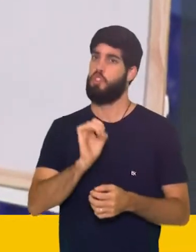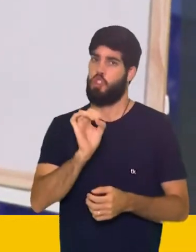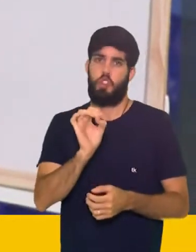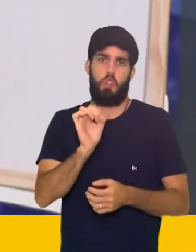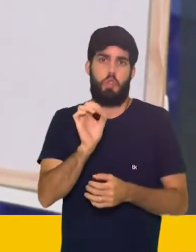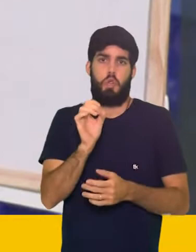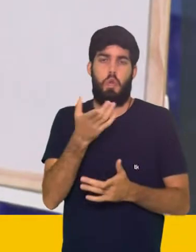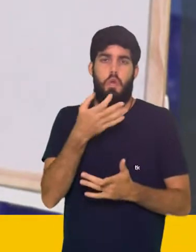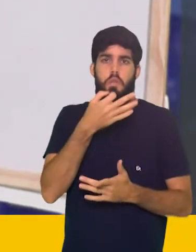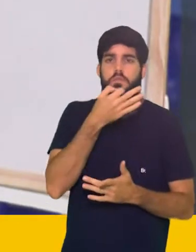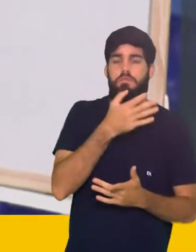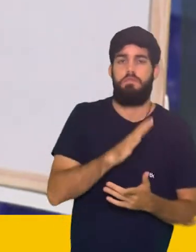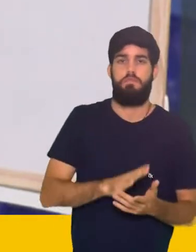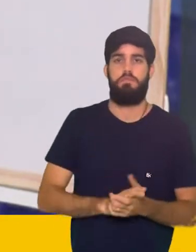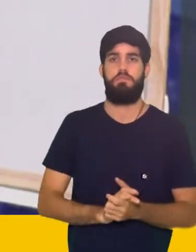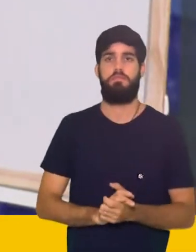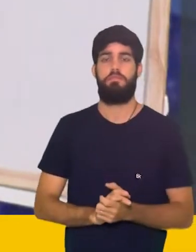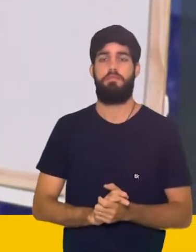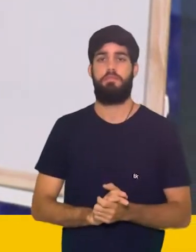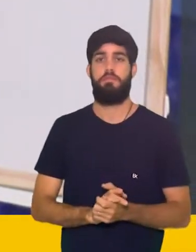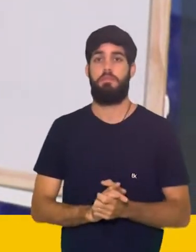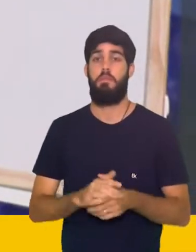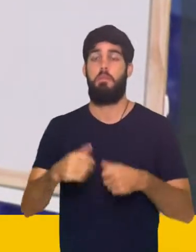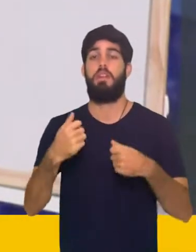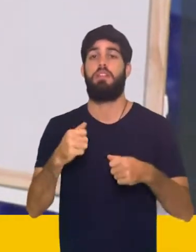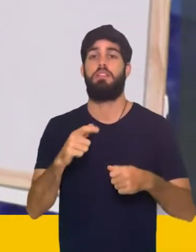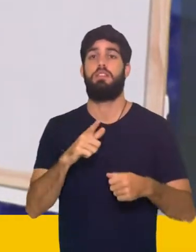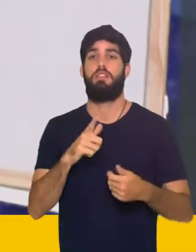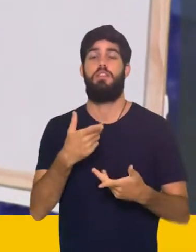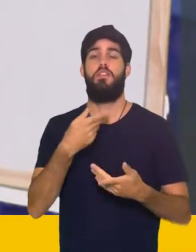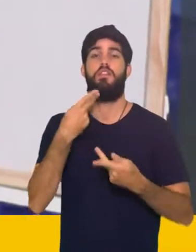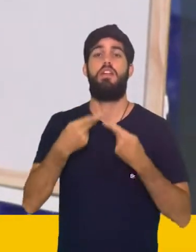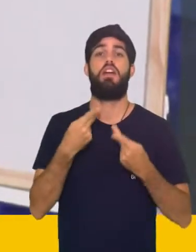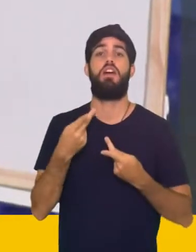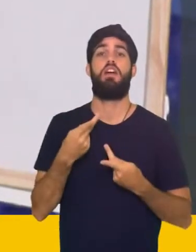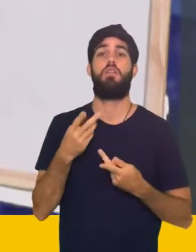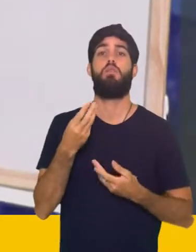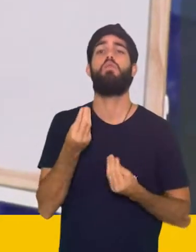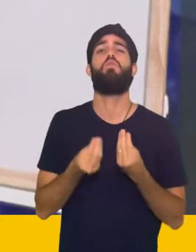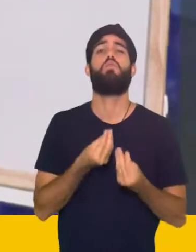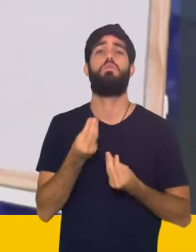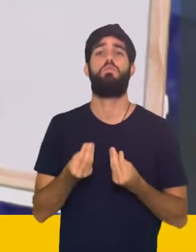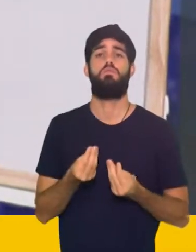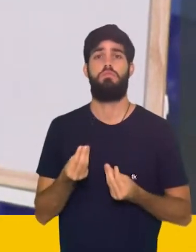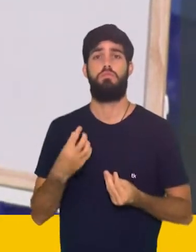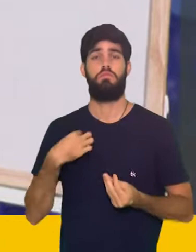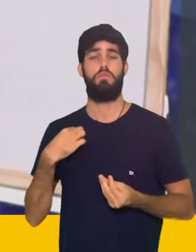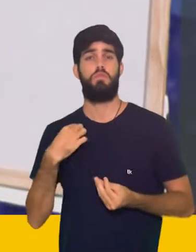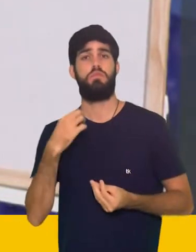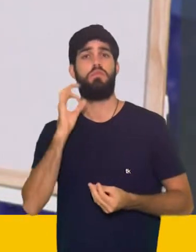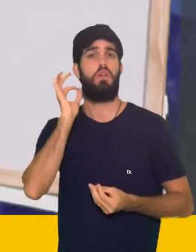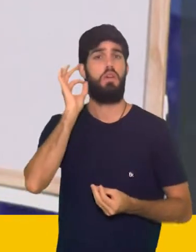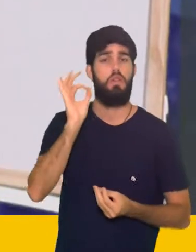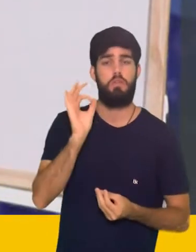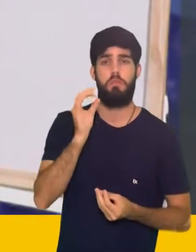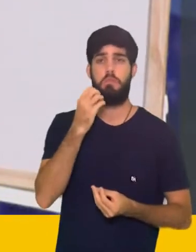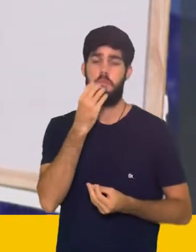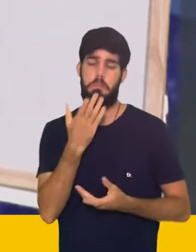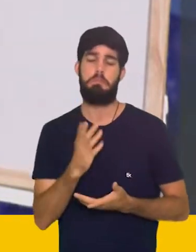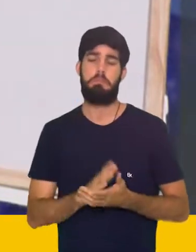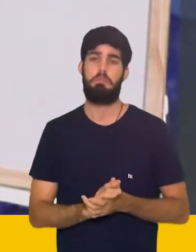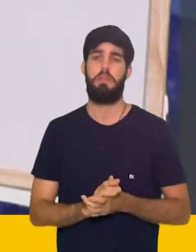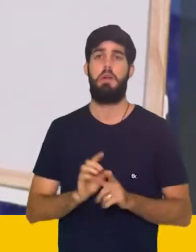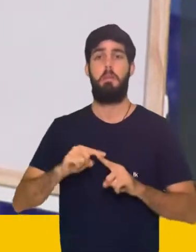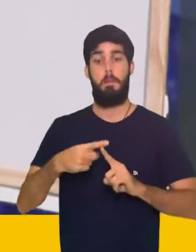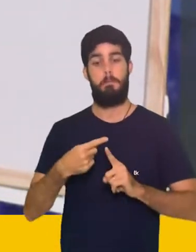Você fez um comentário. Você tem que dizer assim: essa blusa tá ótima, tá legal. De